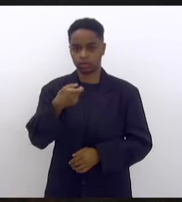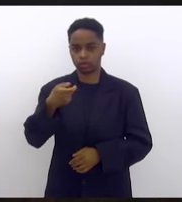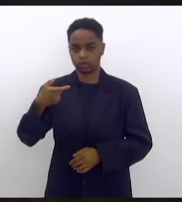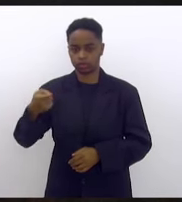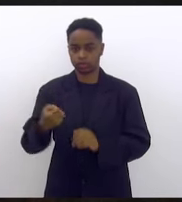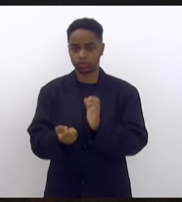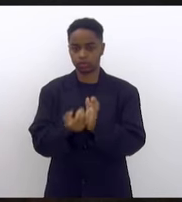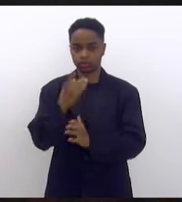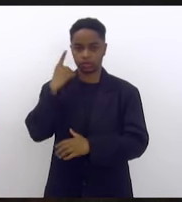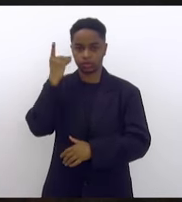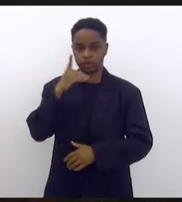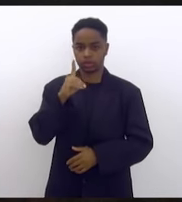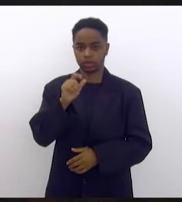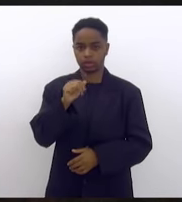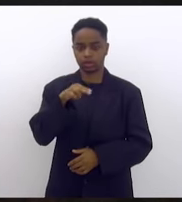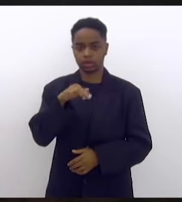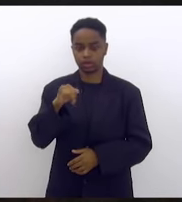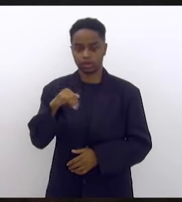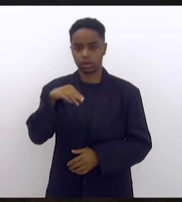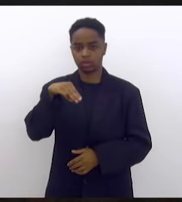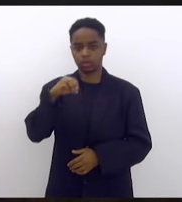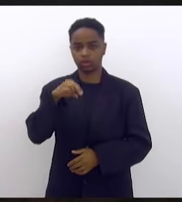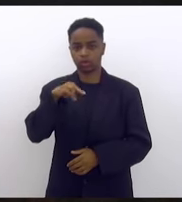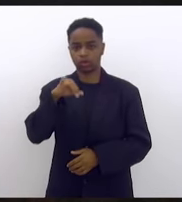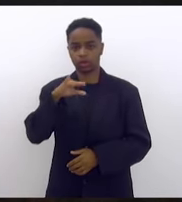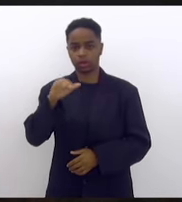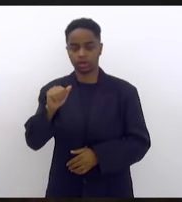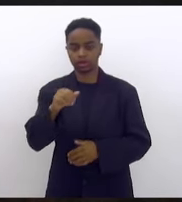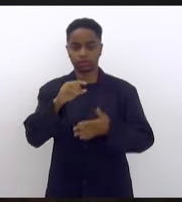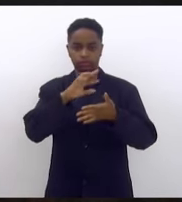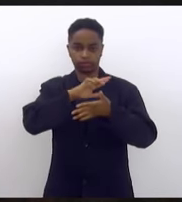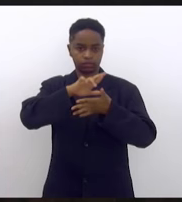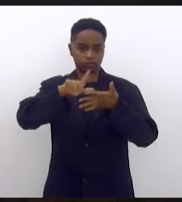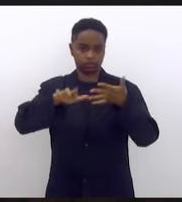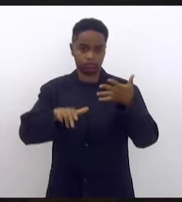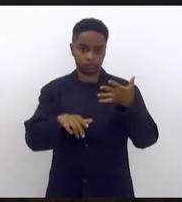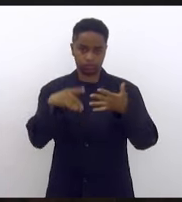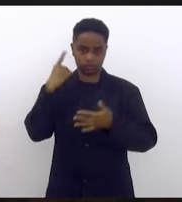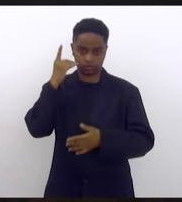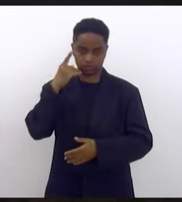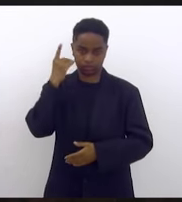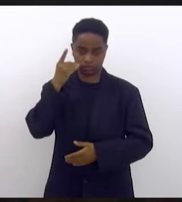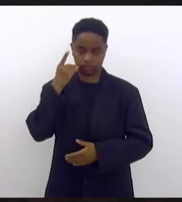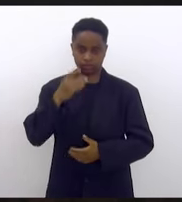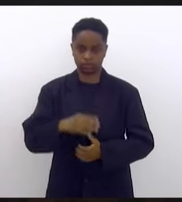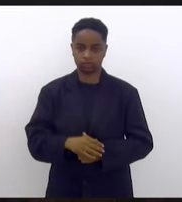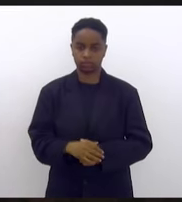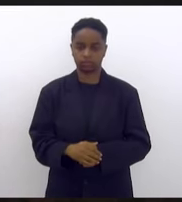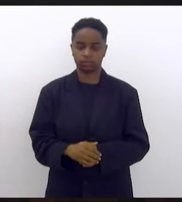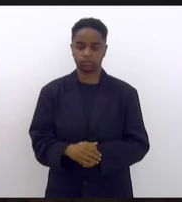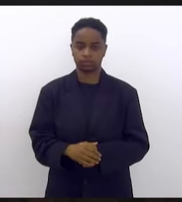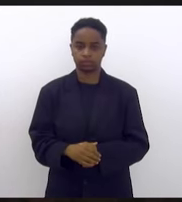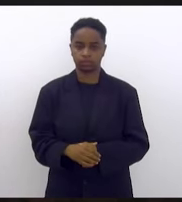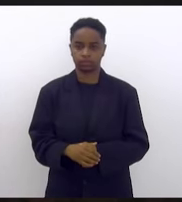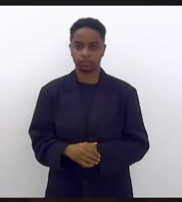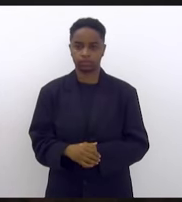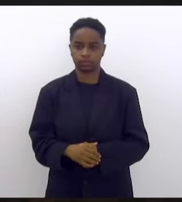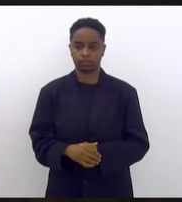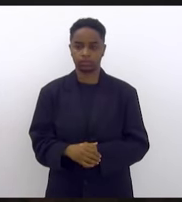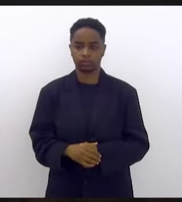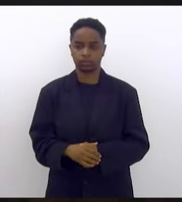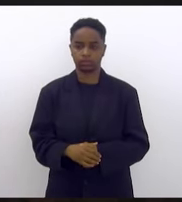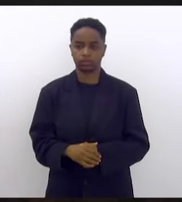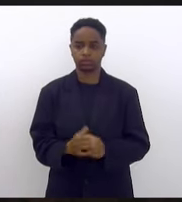dos deputados Dani Monteiro, Mônica Francisco, Renata Souza, Flávio Serafini, Eliomar Coelho e Valdeque Carneiro,